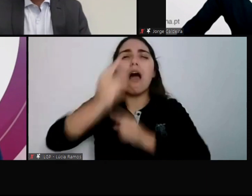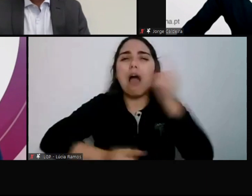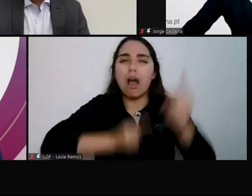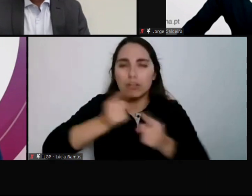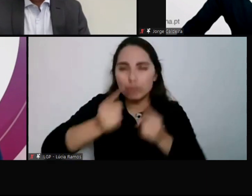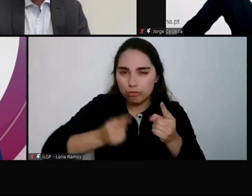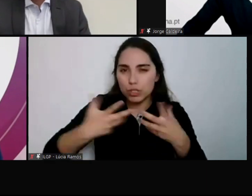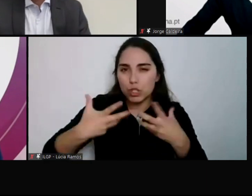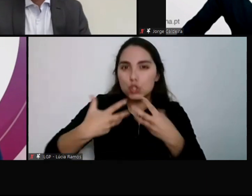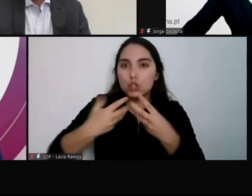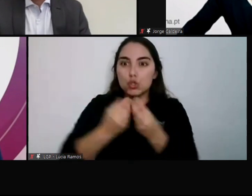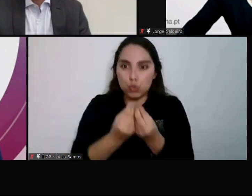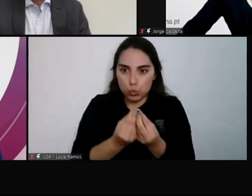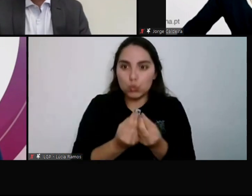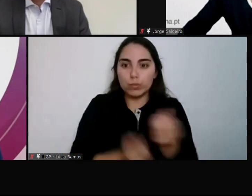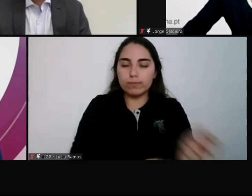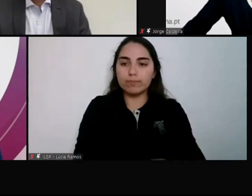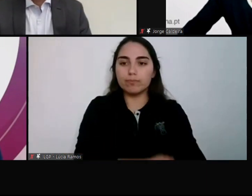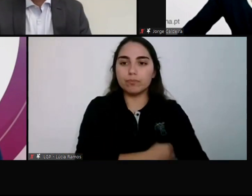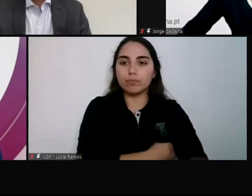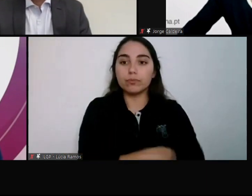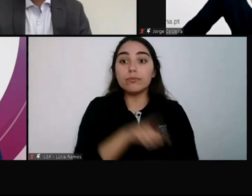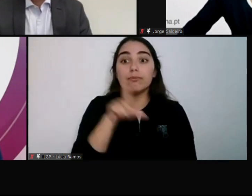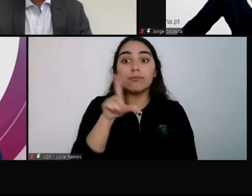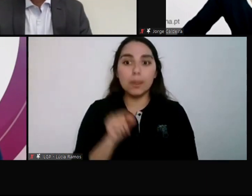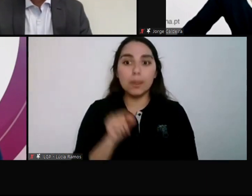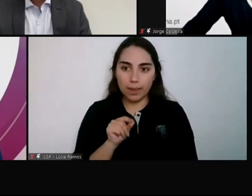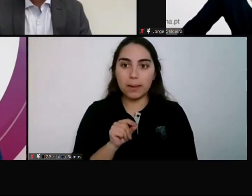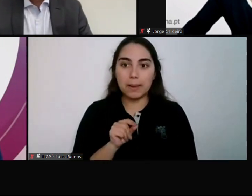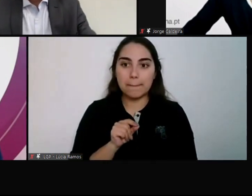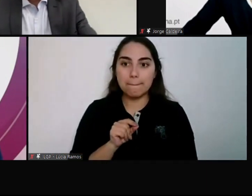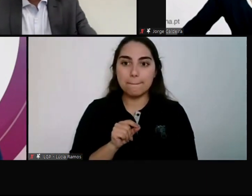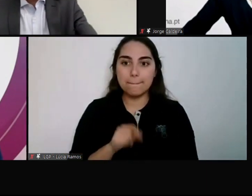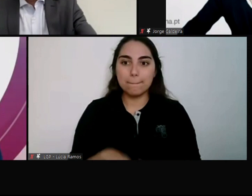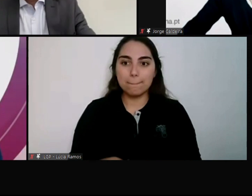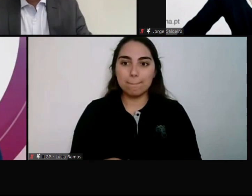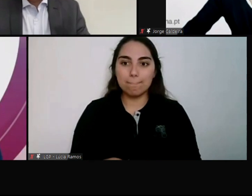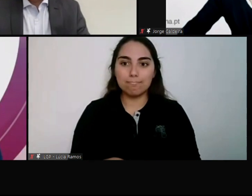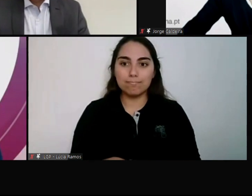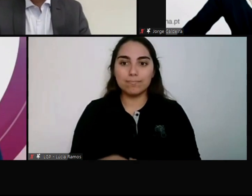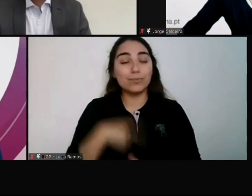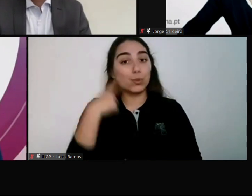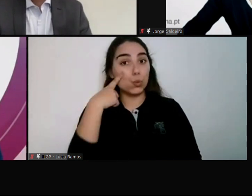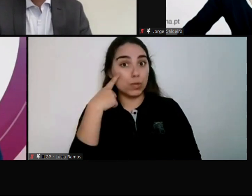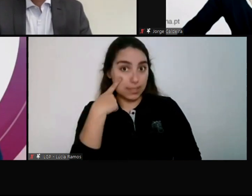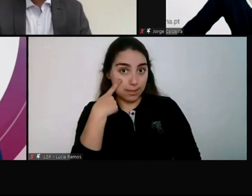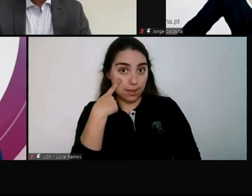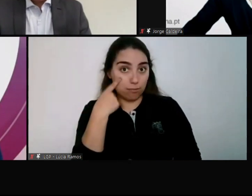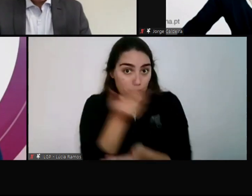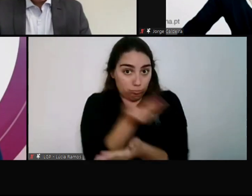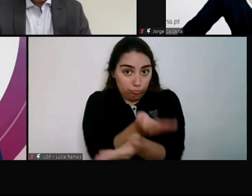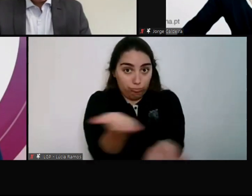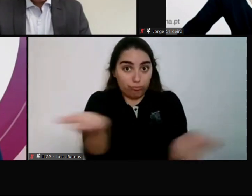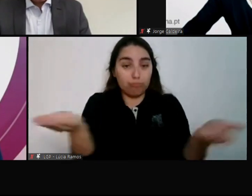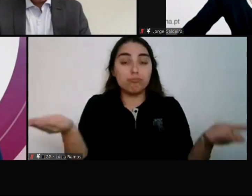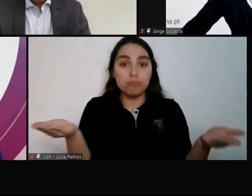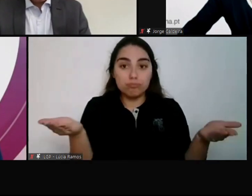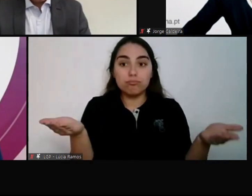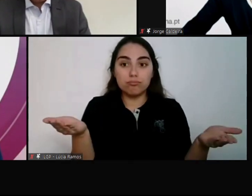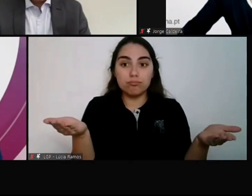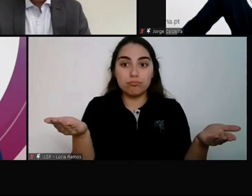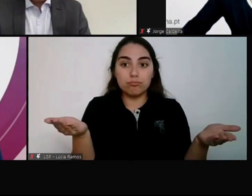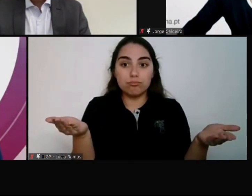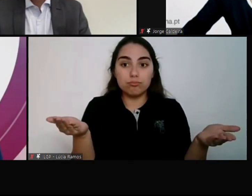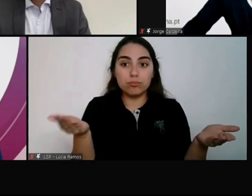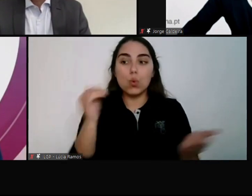CETIC e com a AMA neste âmbito. Queríamos também dar a conhecer aquilo que é a oferta